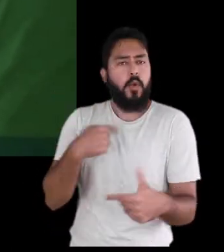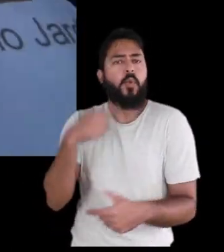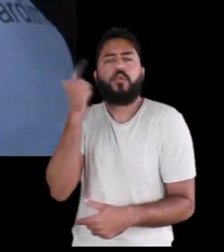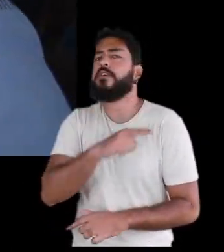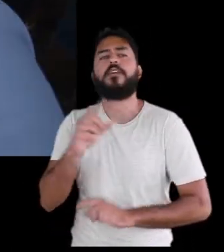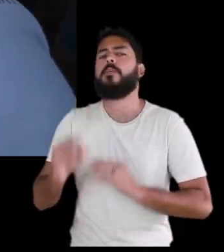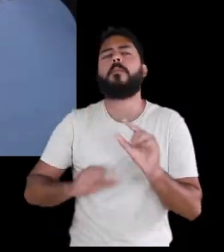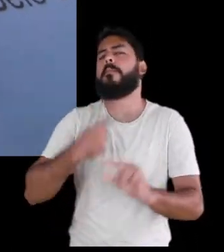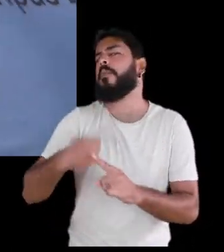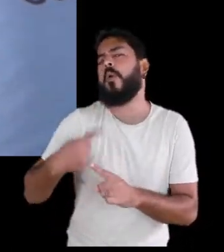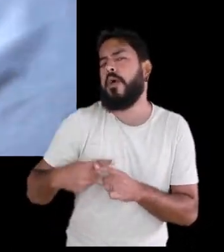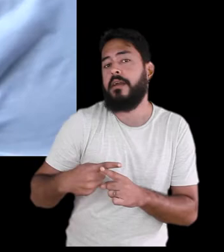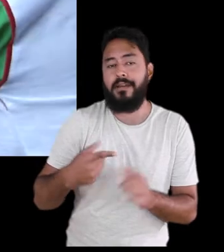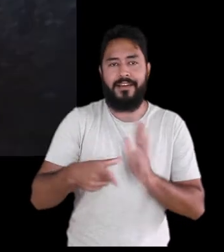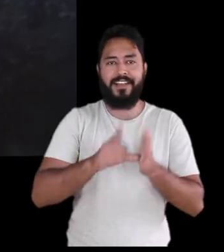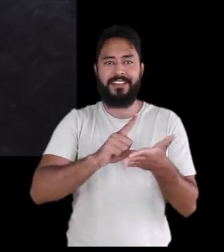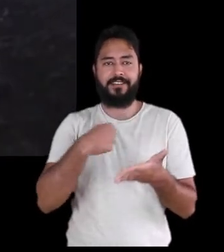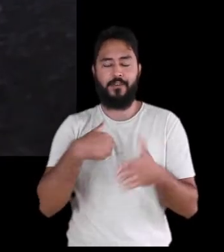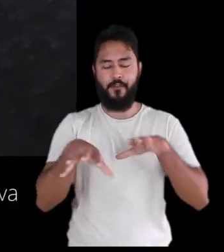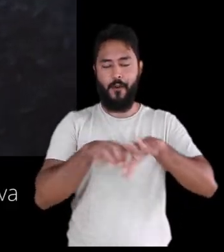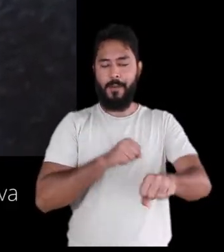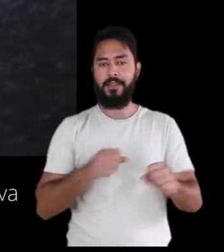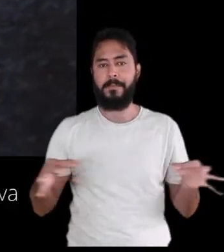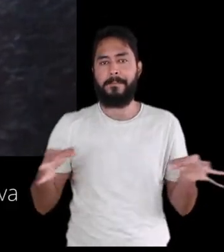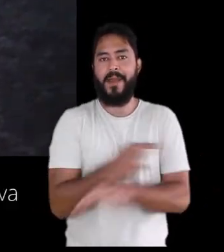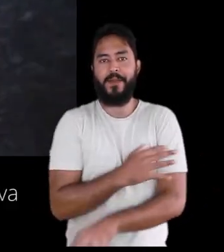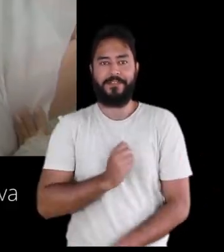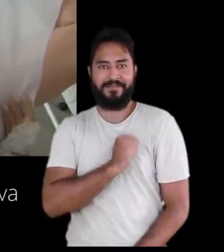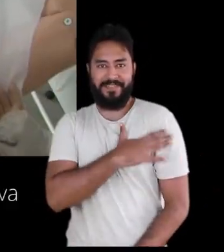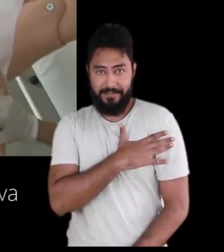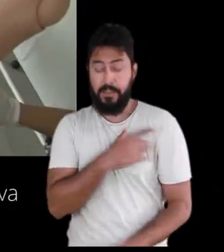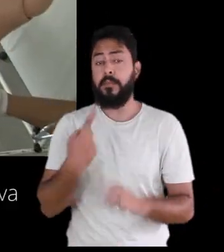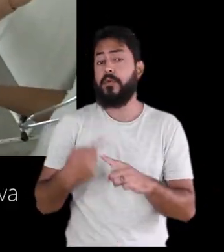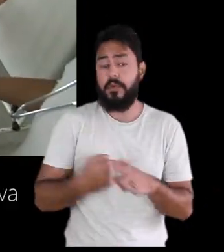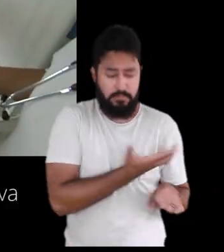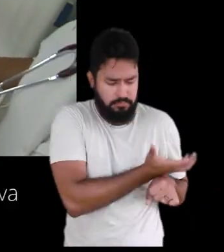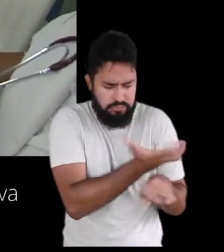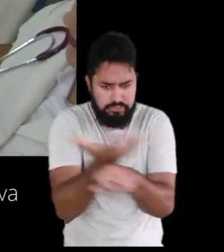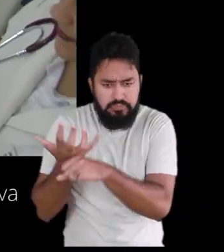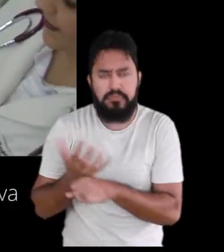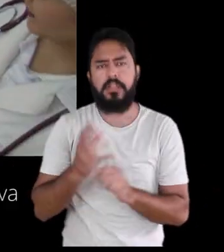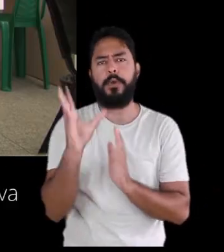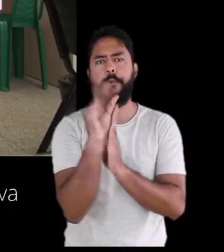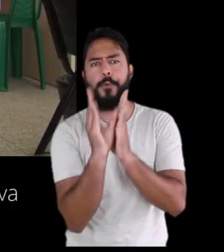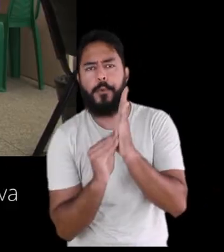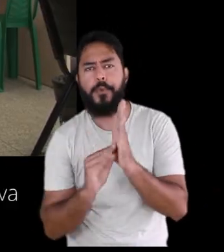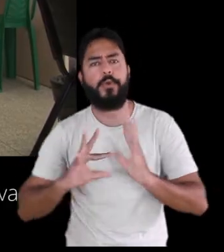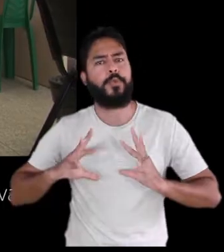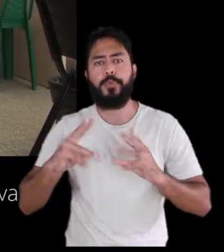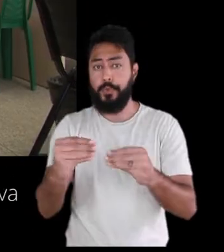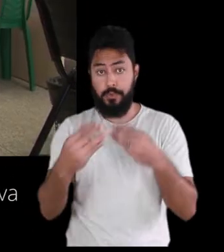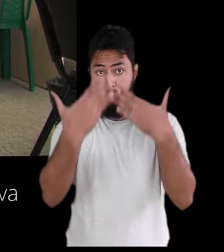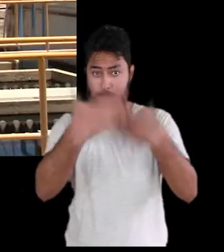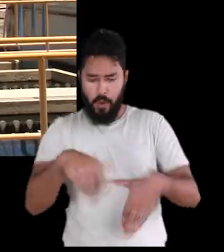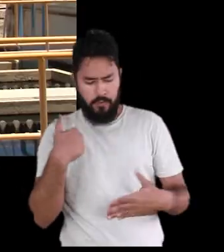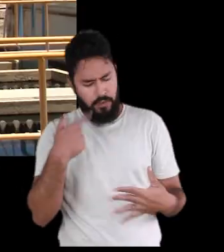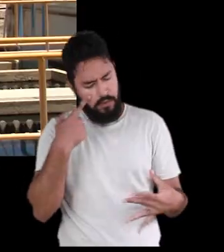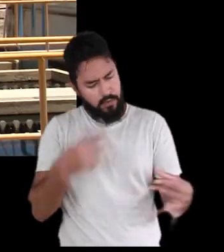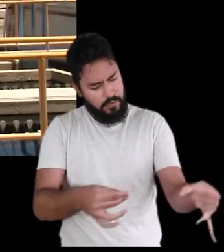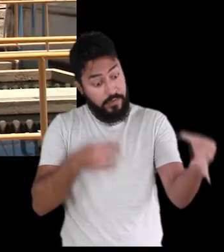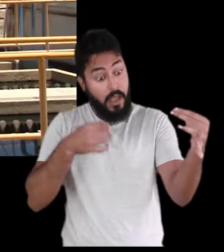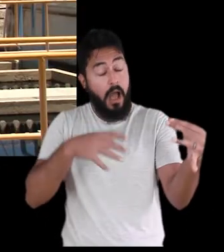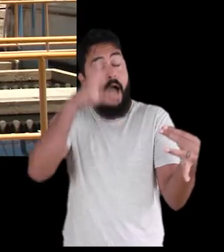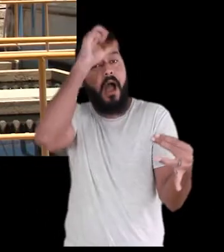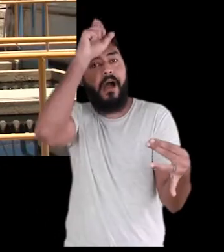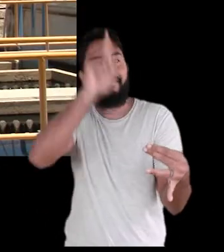eu só pude fazer graças à minha formação. Porque todas as disciplinas, todo o conteúdo aplicado na prova, eu só